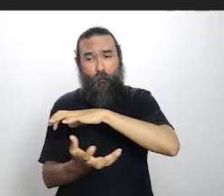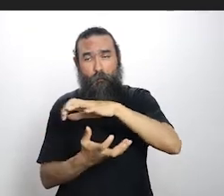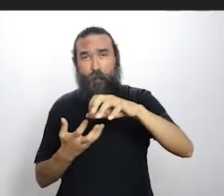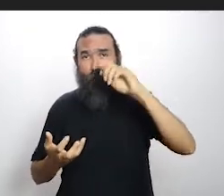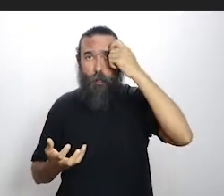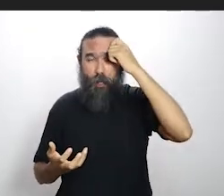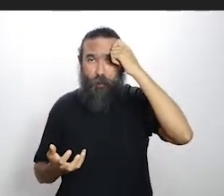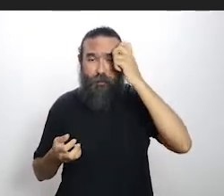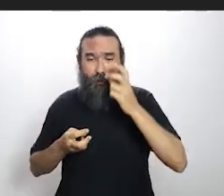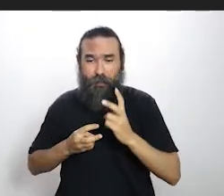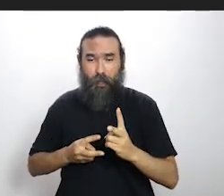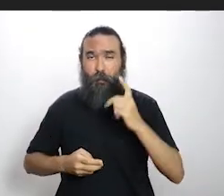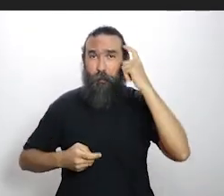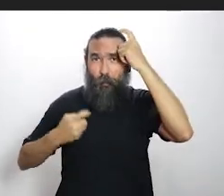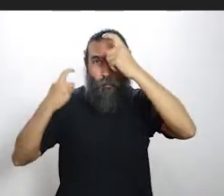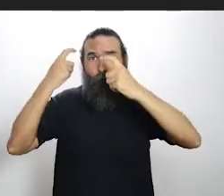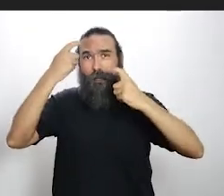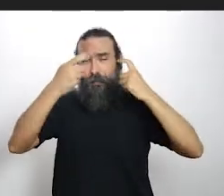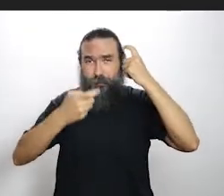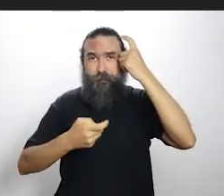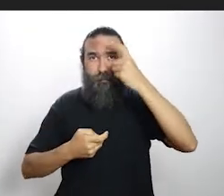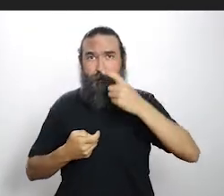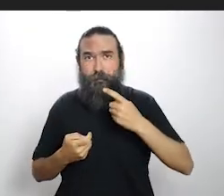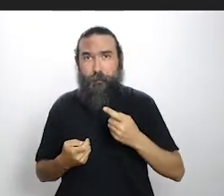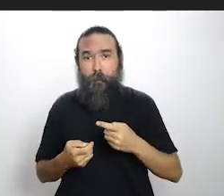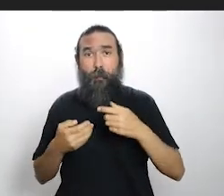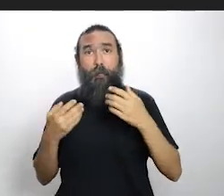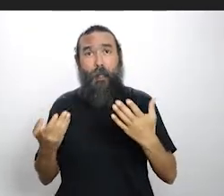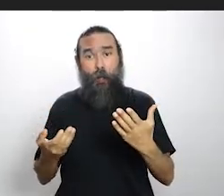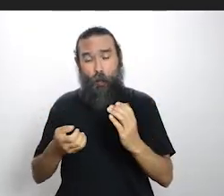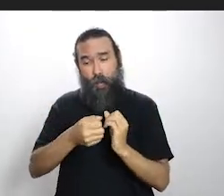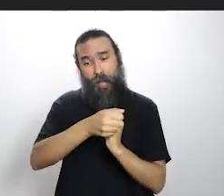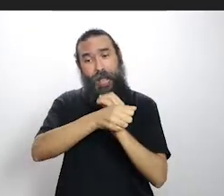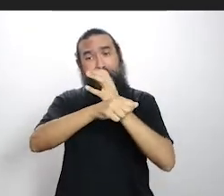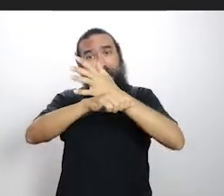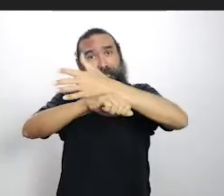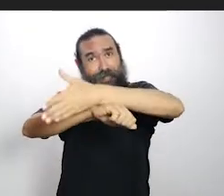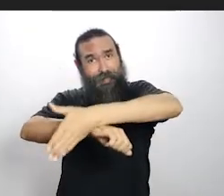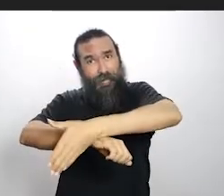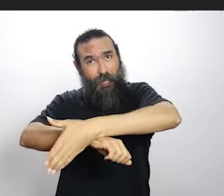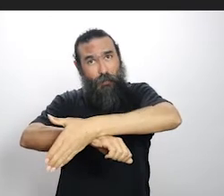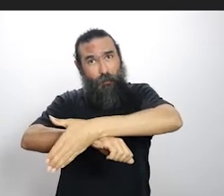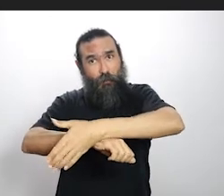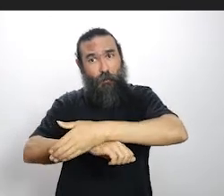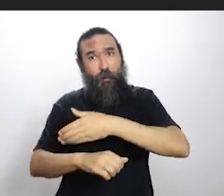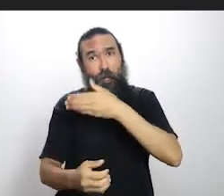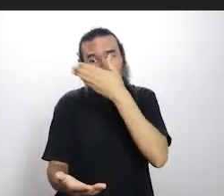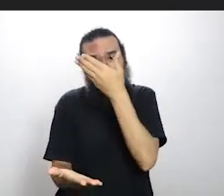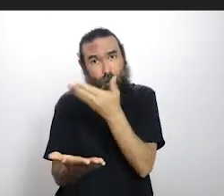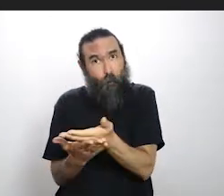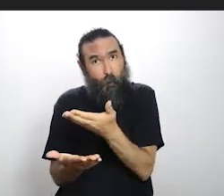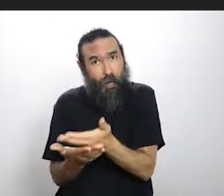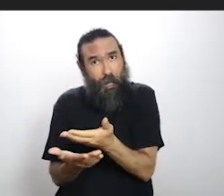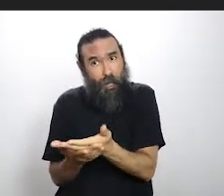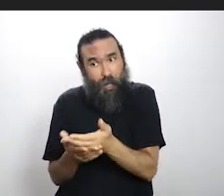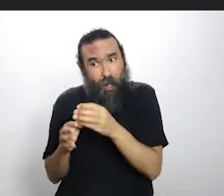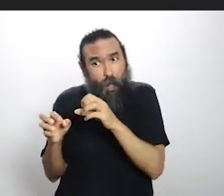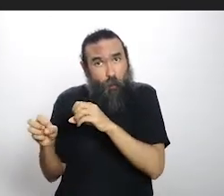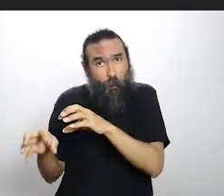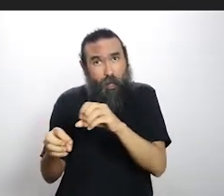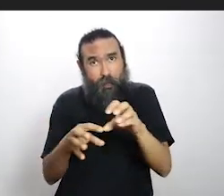Então, o acesso ao espaço educacional sempre foi uma demanda, por um lado, e o